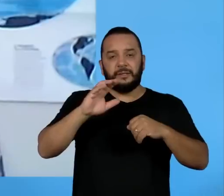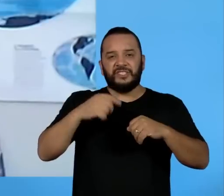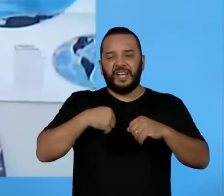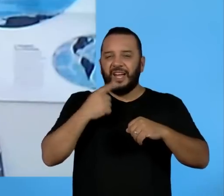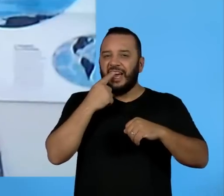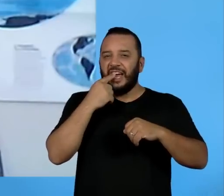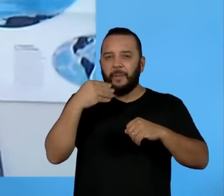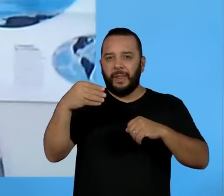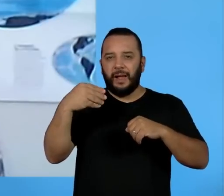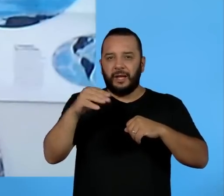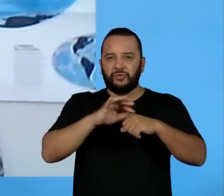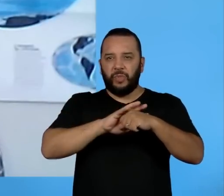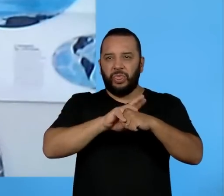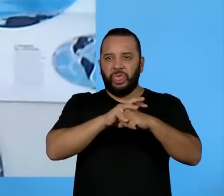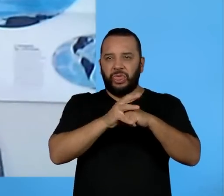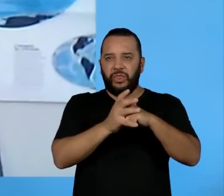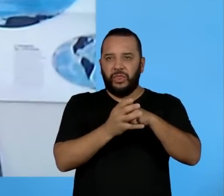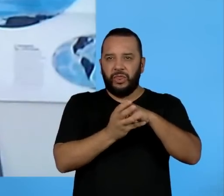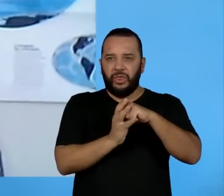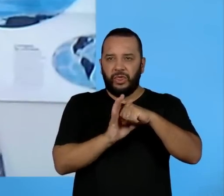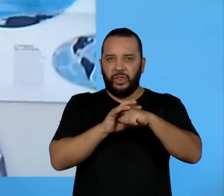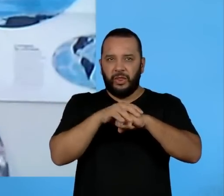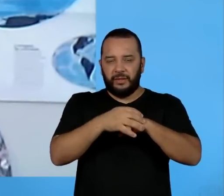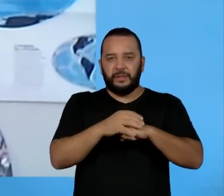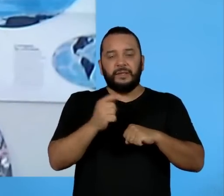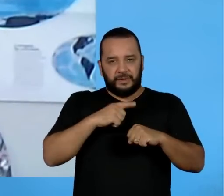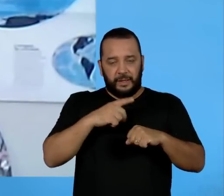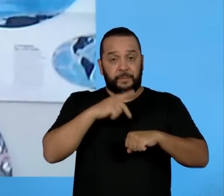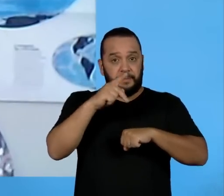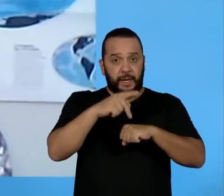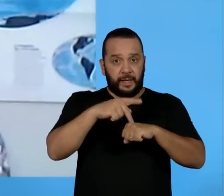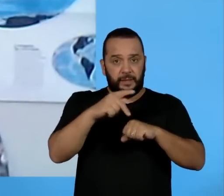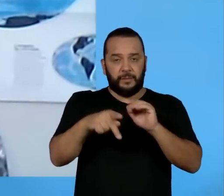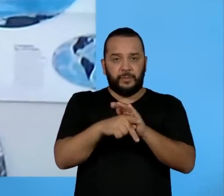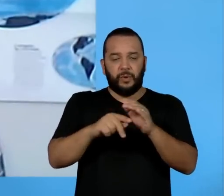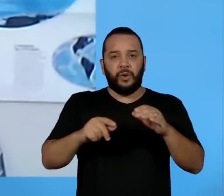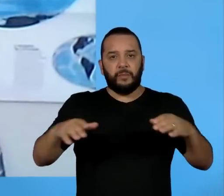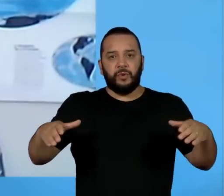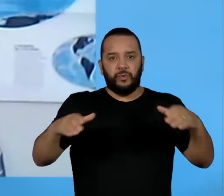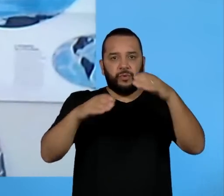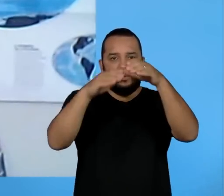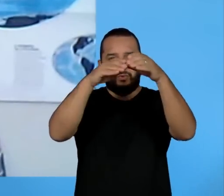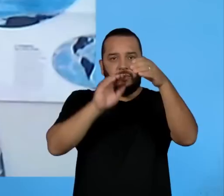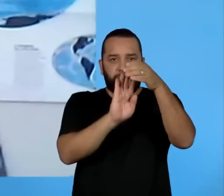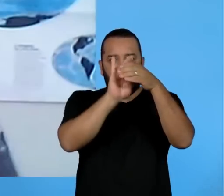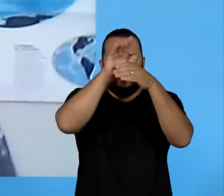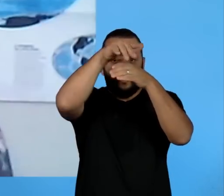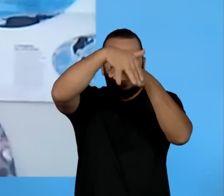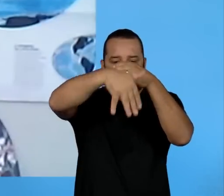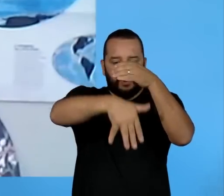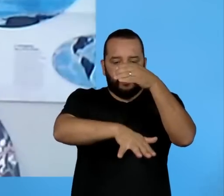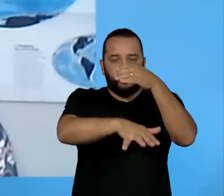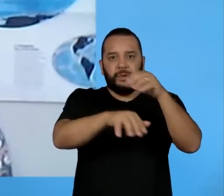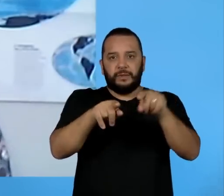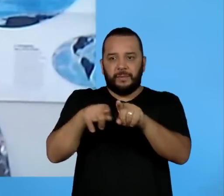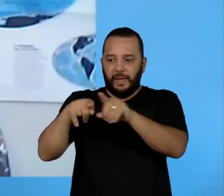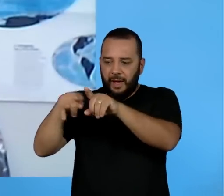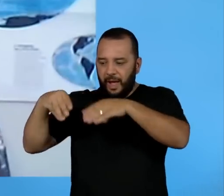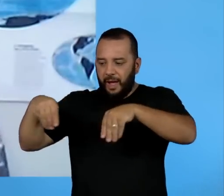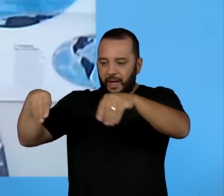derretido. Então, você encontra fragmentos de rochas vulcânicas, fragmentos de areia de